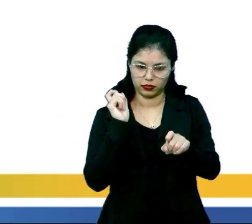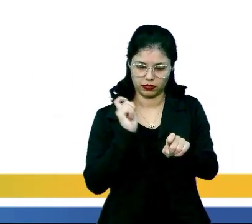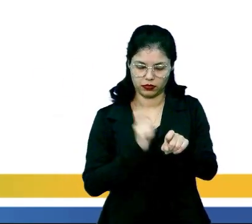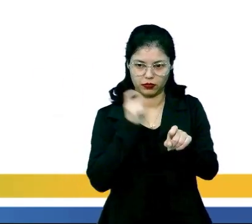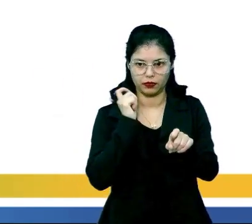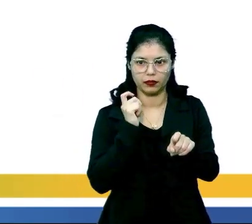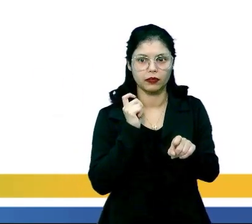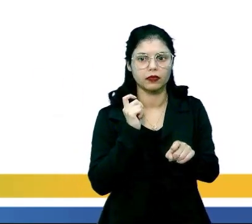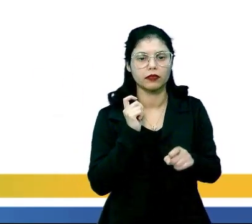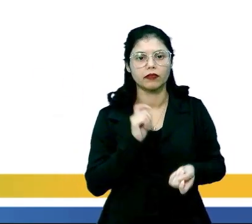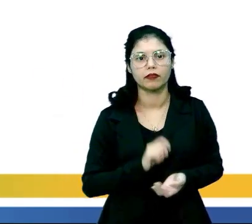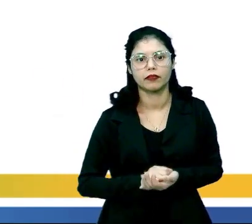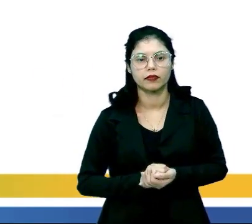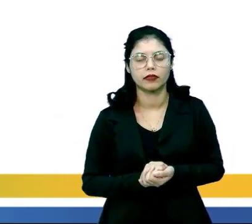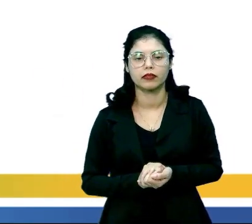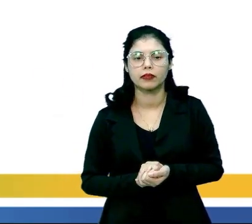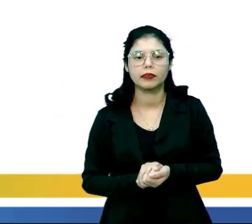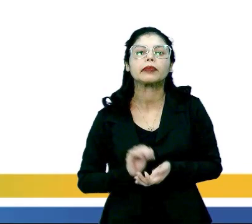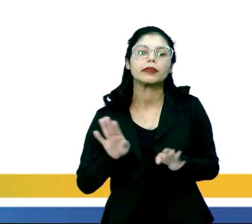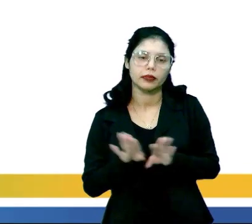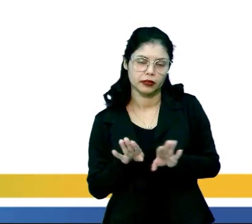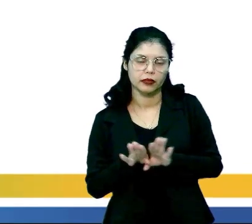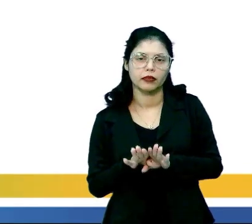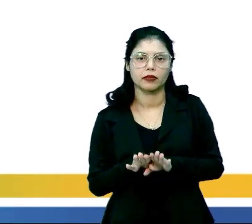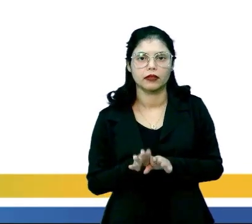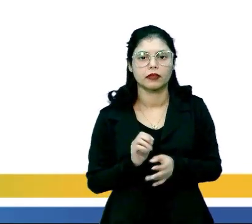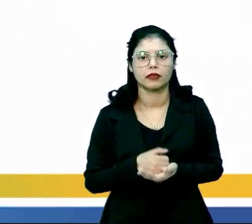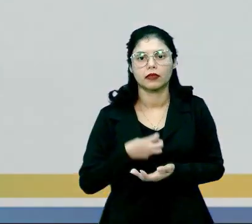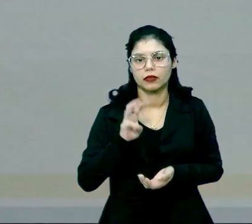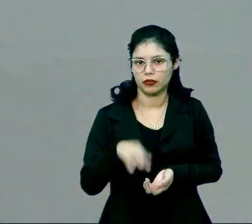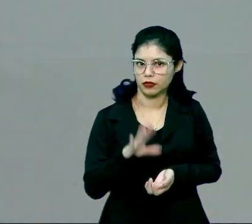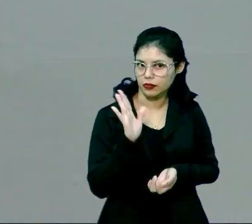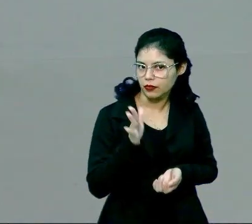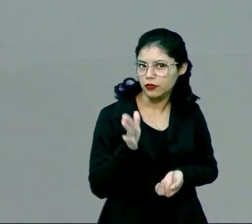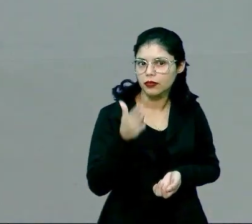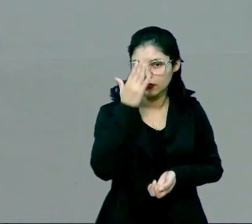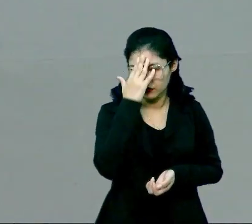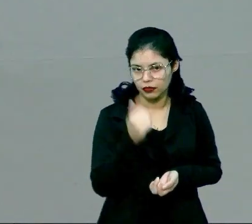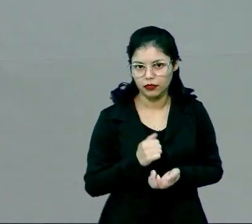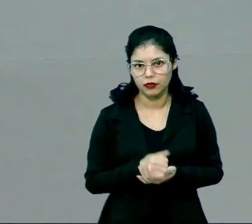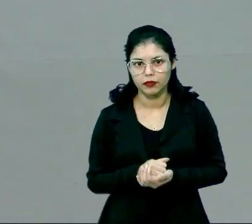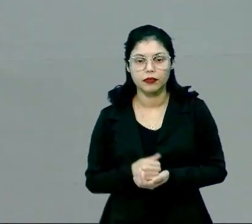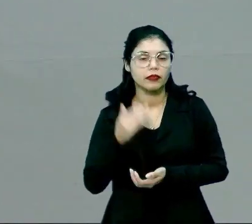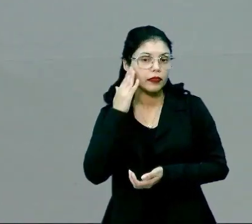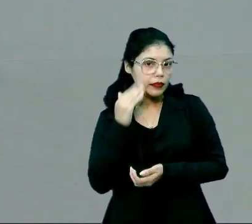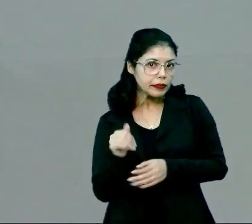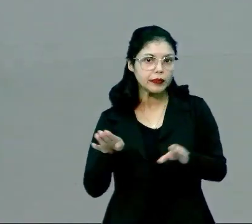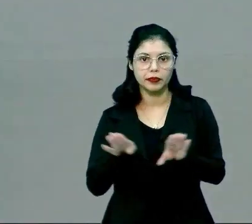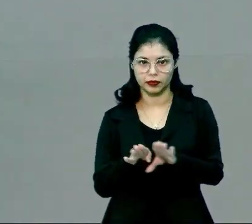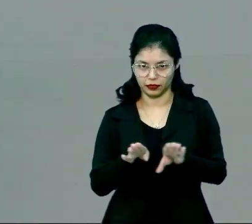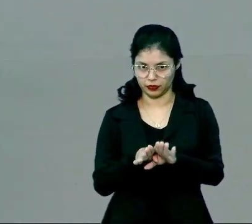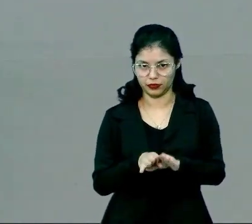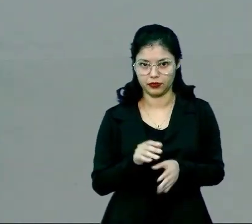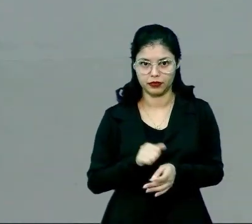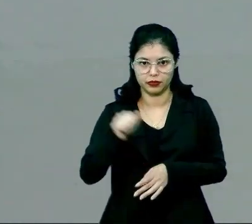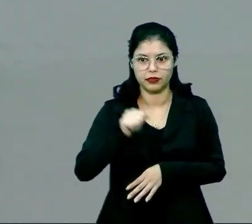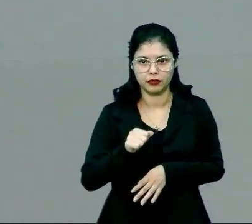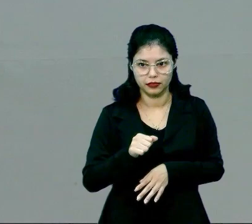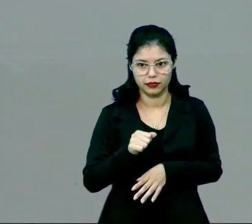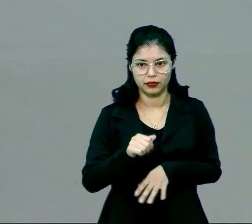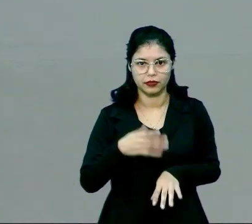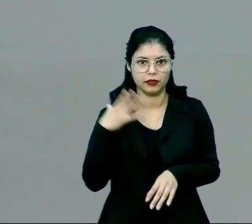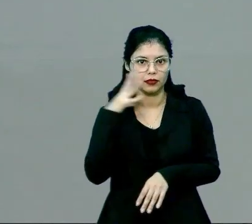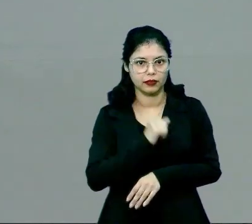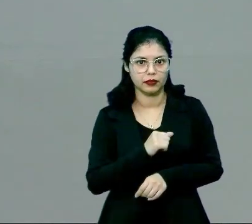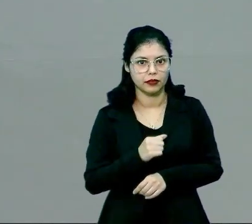martelinho, bateu na patela, que fica no joelho, né? Quem já fez isso aí, sabe que o joelho faz um movimento